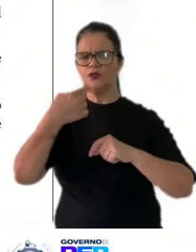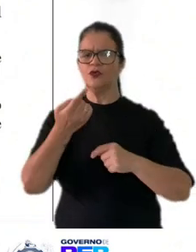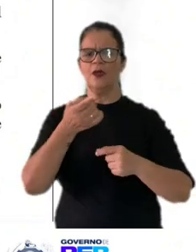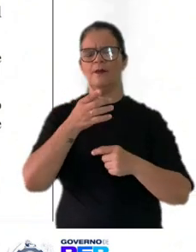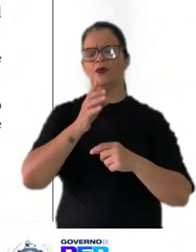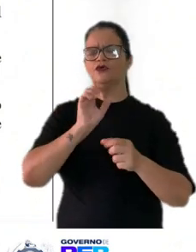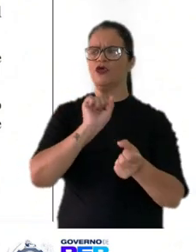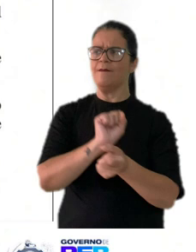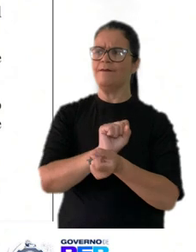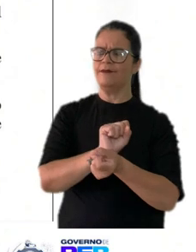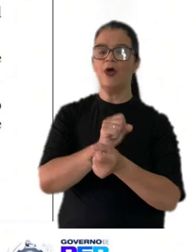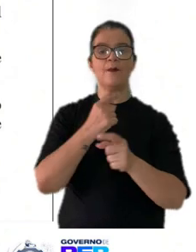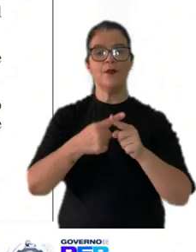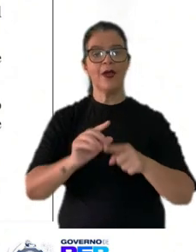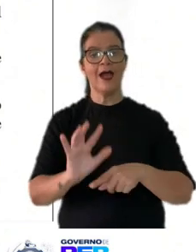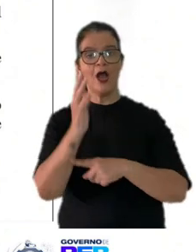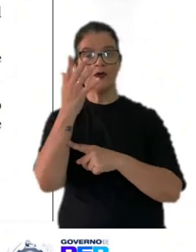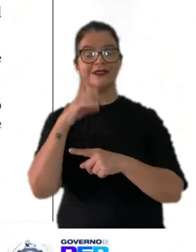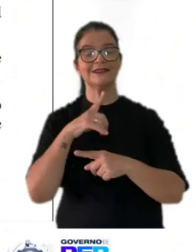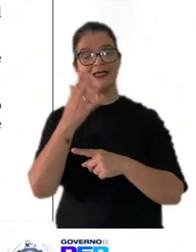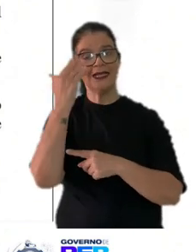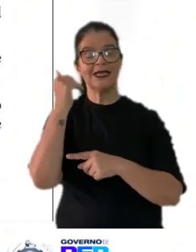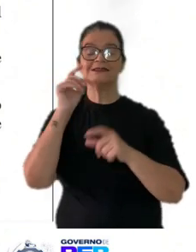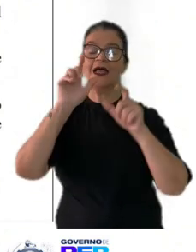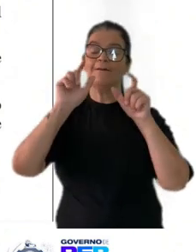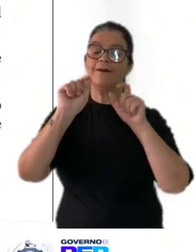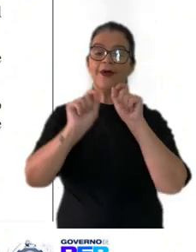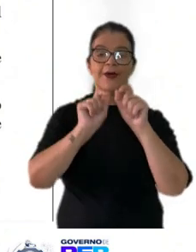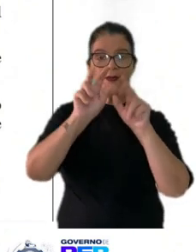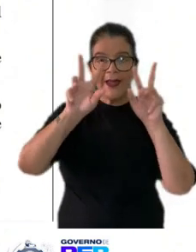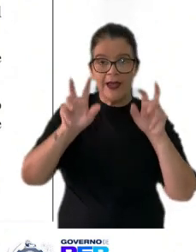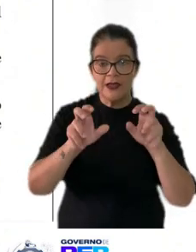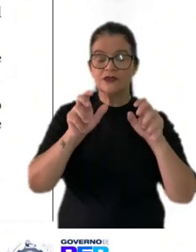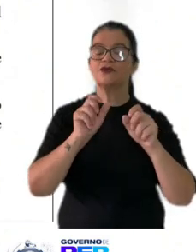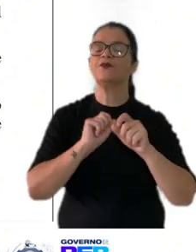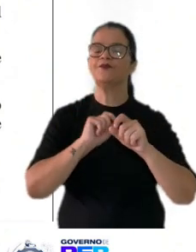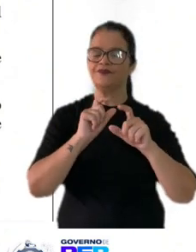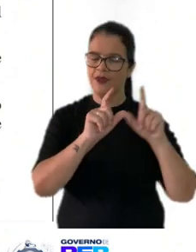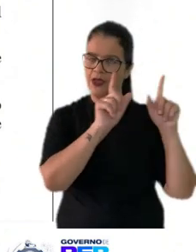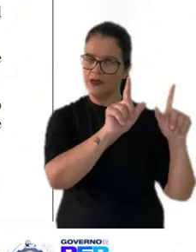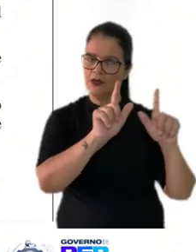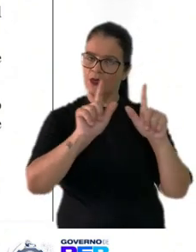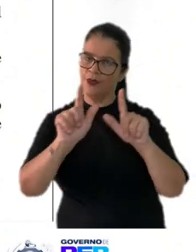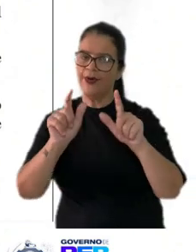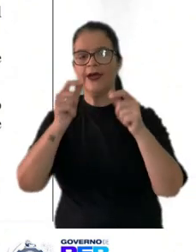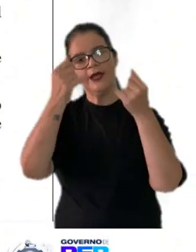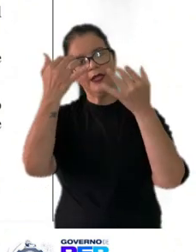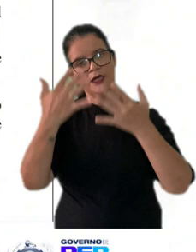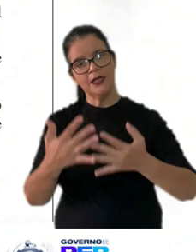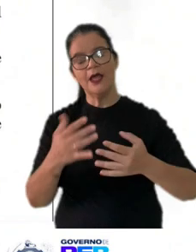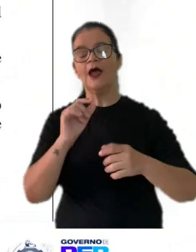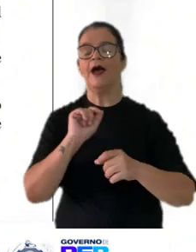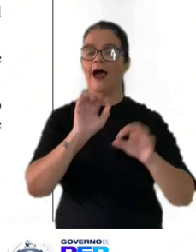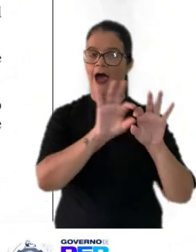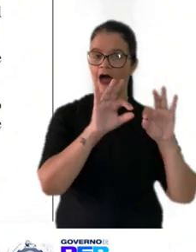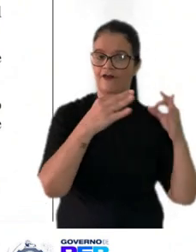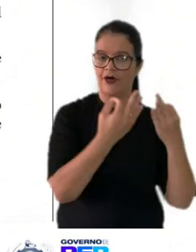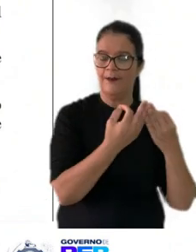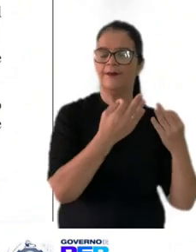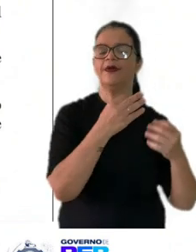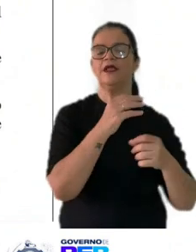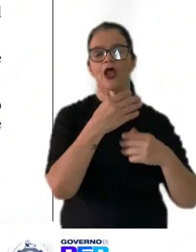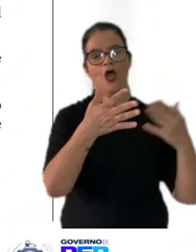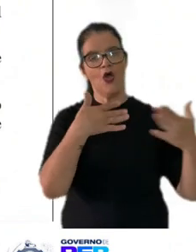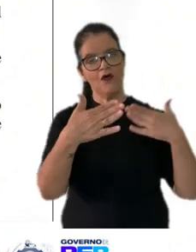acontece na questão ele quer saber isso na tirinha do norte-americano Ray Beasley a família de Curtis conversa sobre o